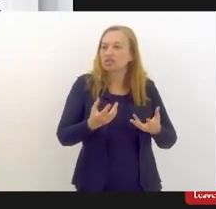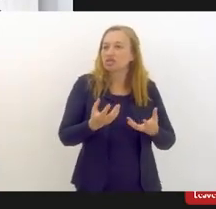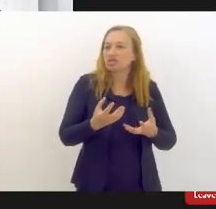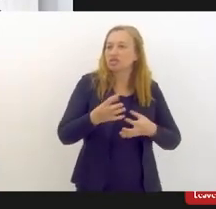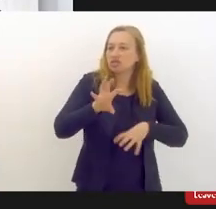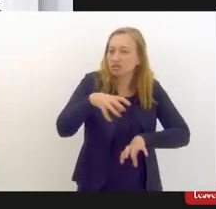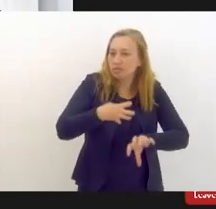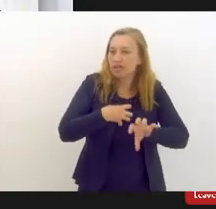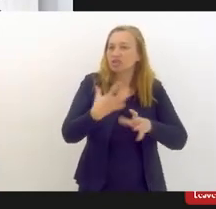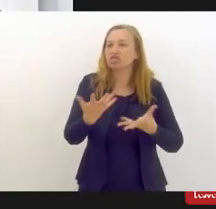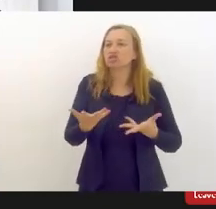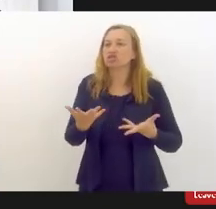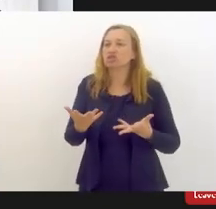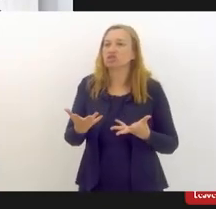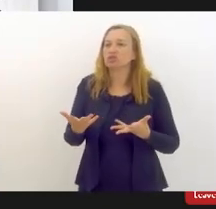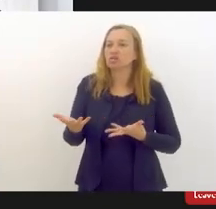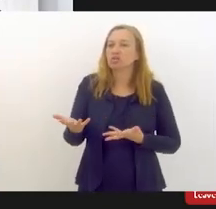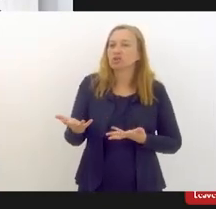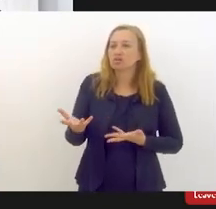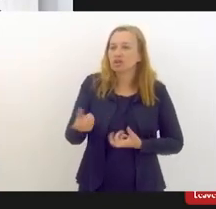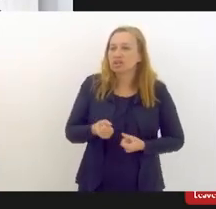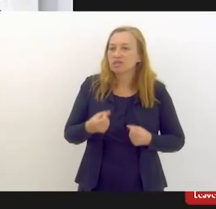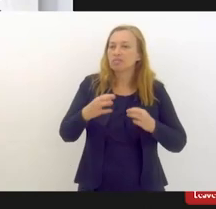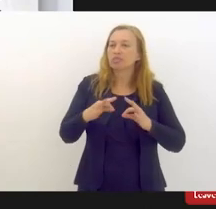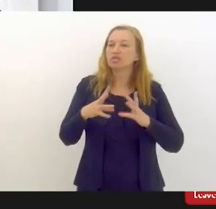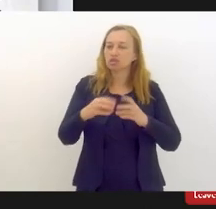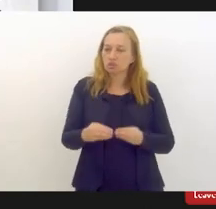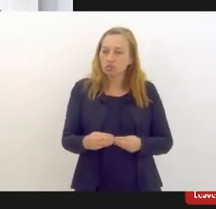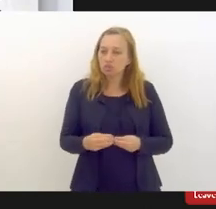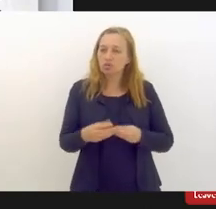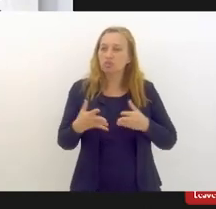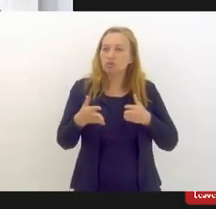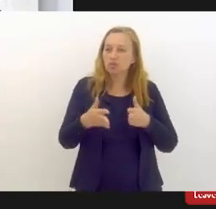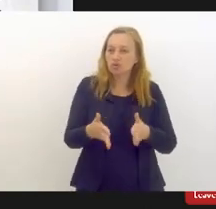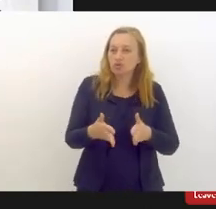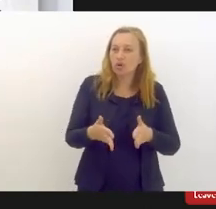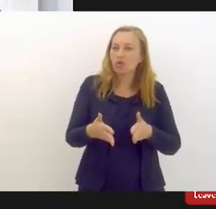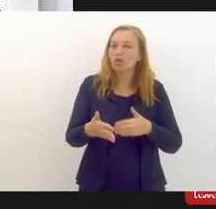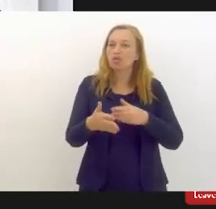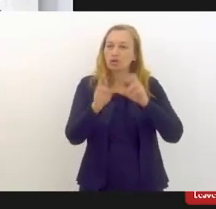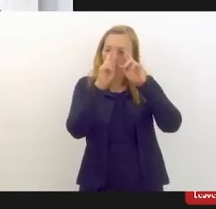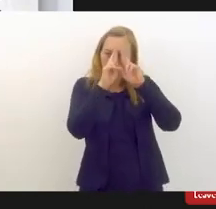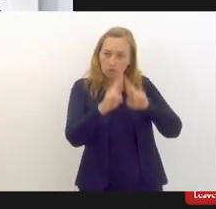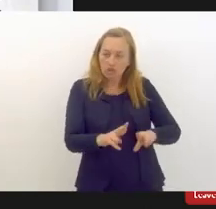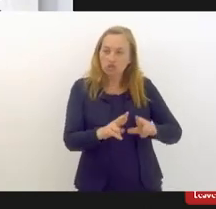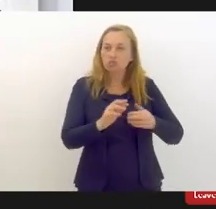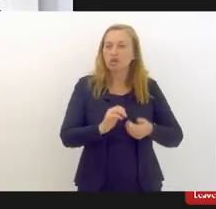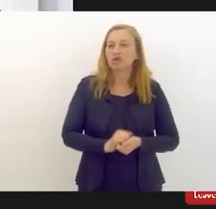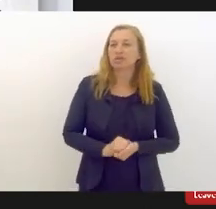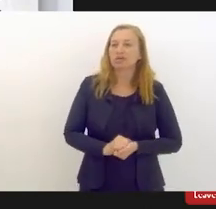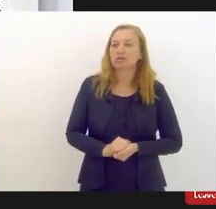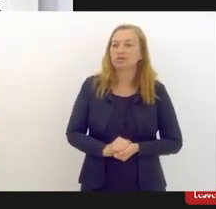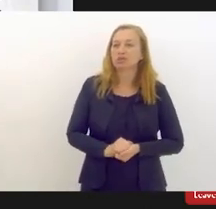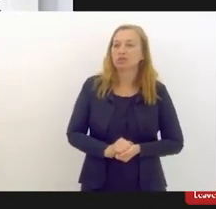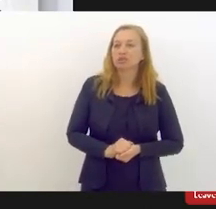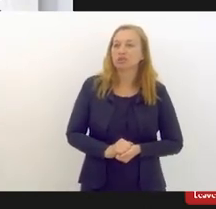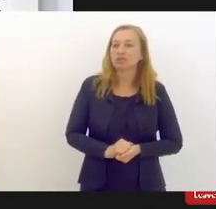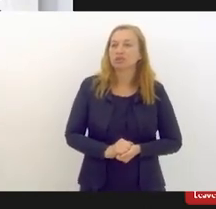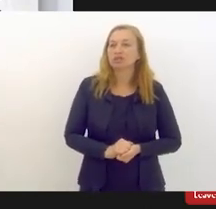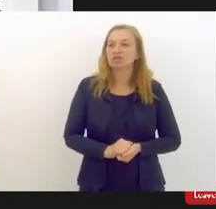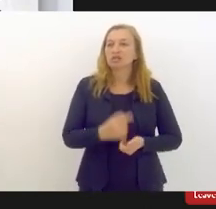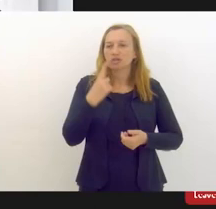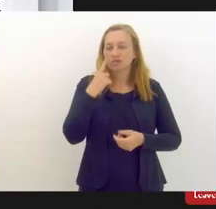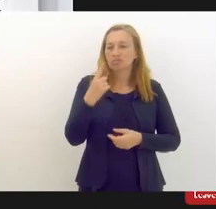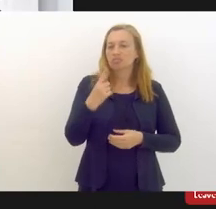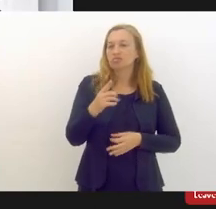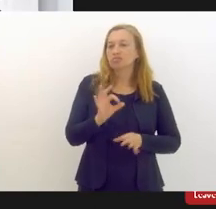no restabelecimento das conexões, né, e muito foco no afeto, no respeito. E a gente idealizou um